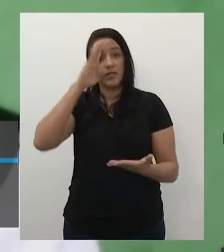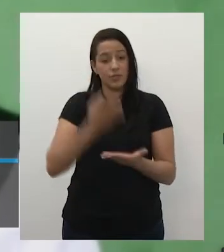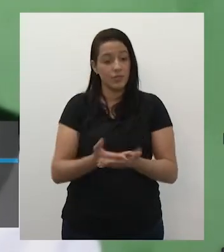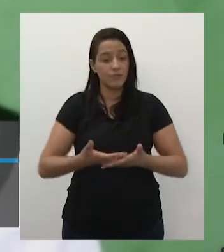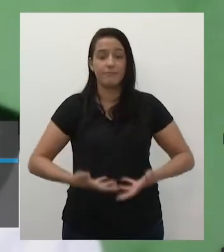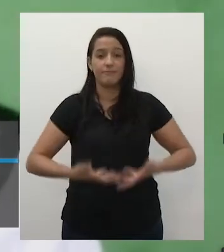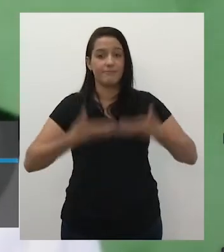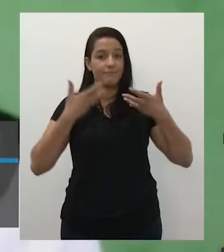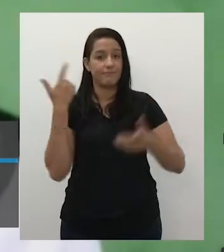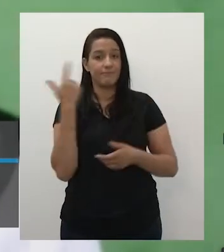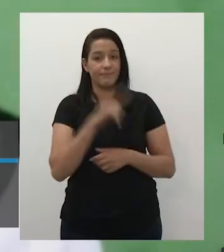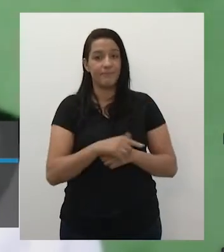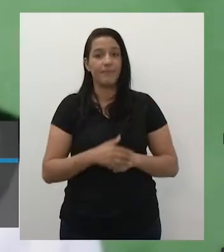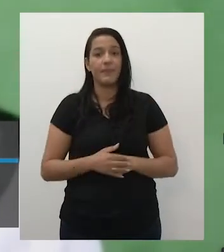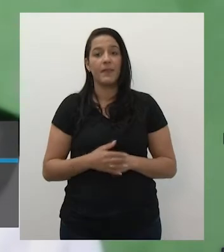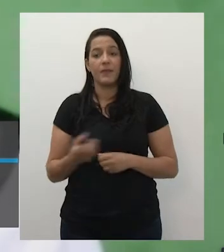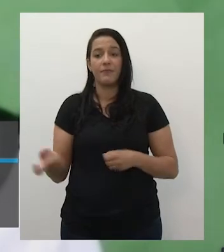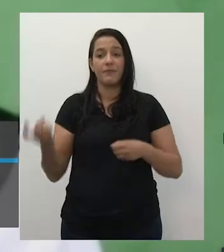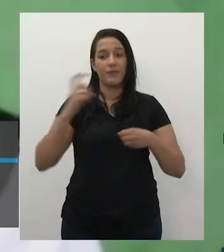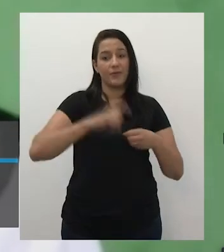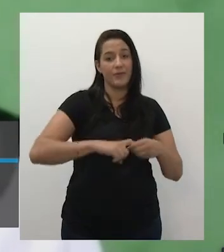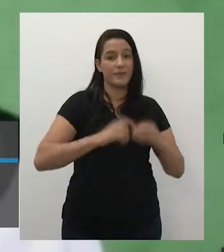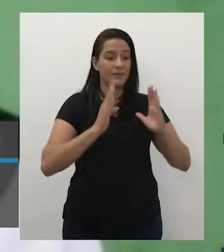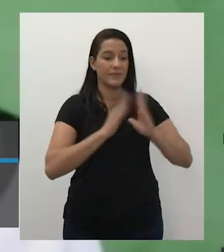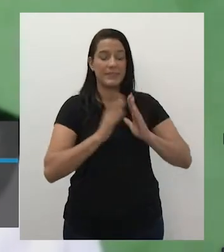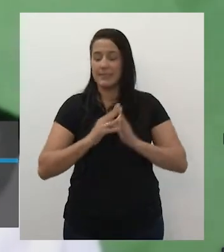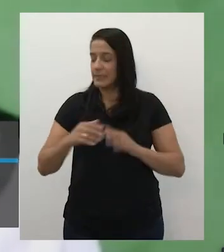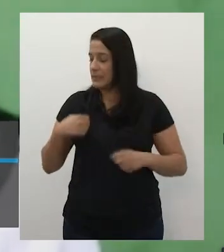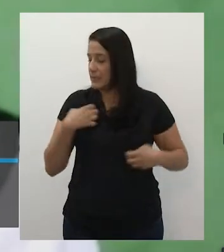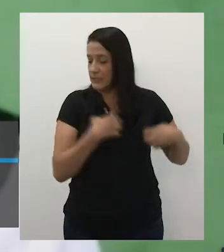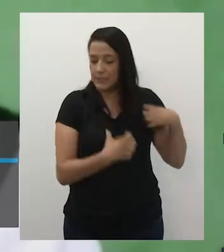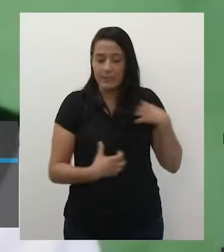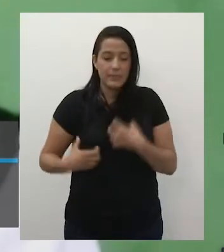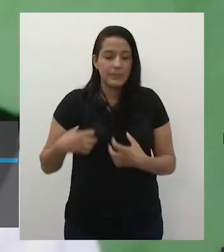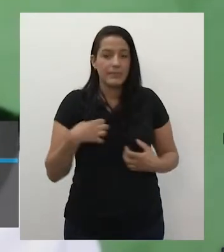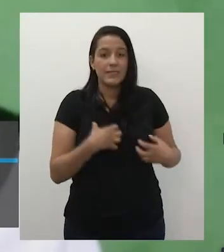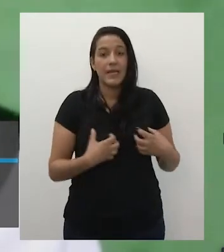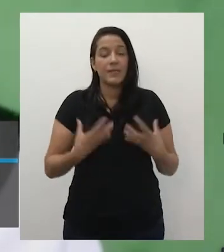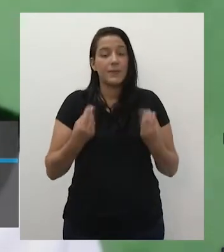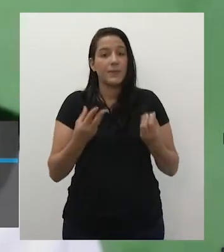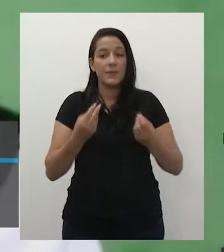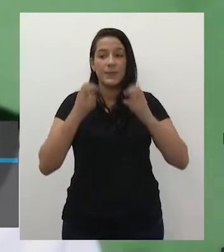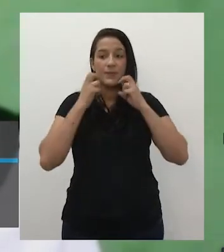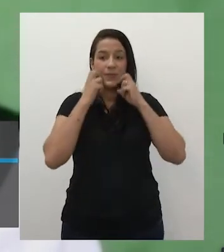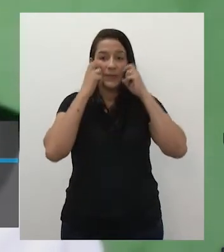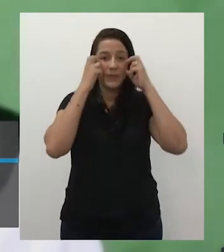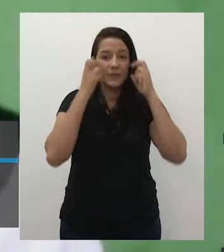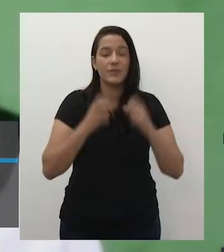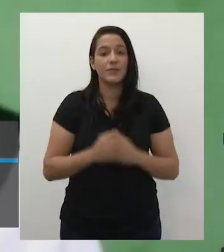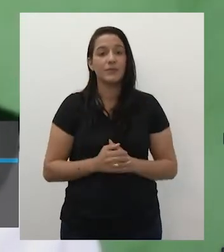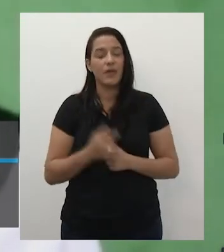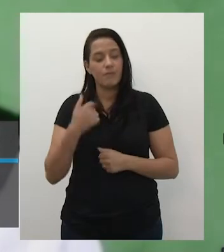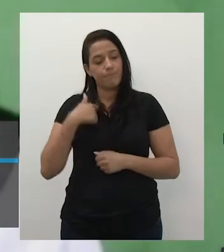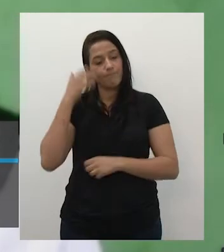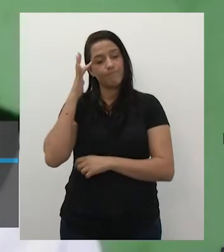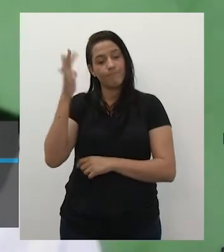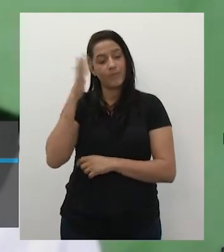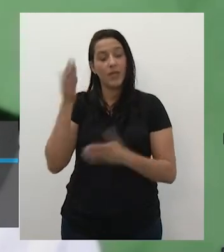Extremamente tímida, muito nervosa, mas feliz pela confiança, porque o gestor, quando ele confia, a gente fica muito